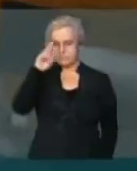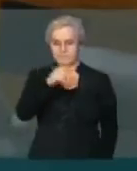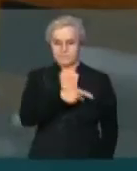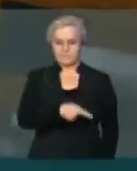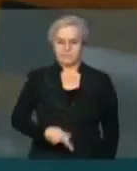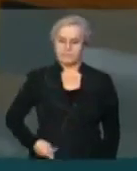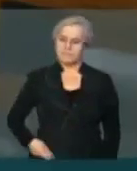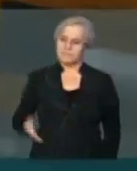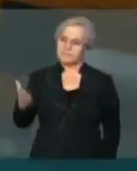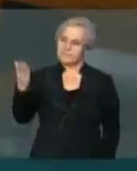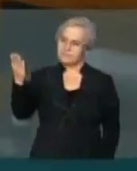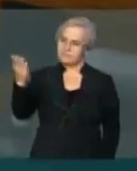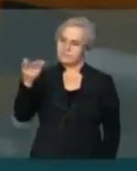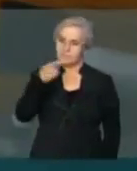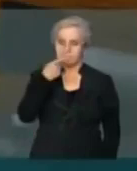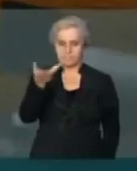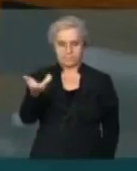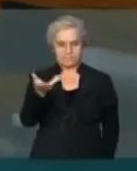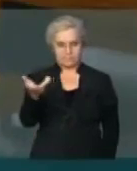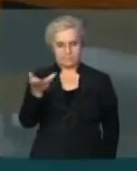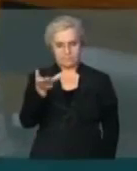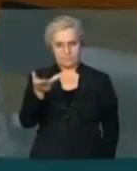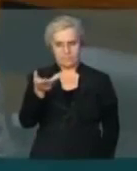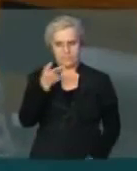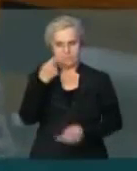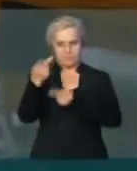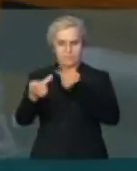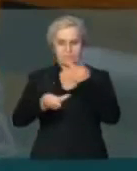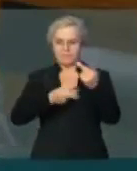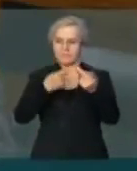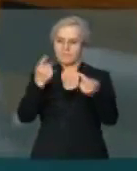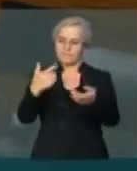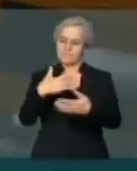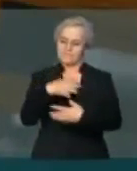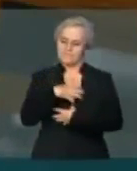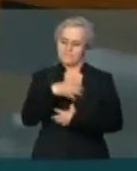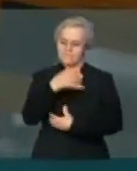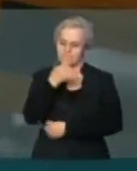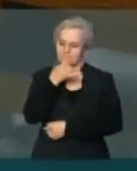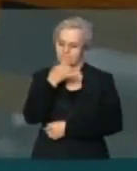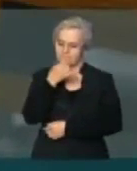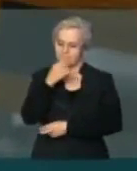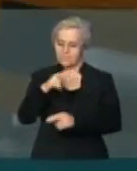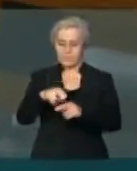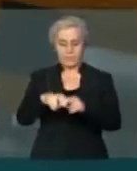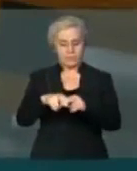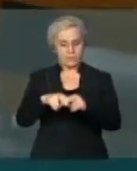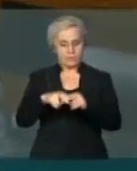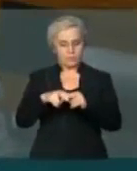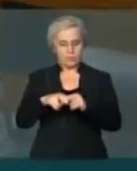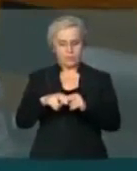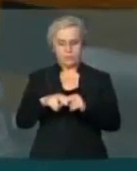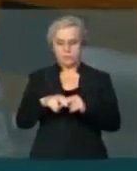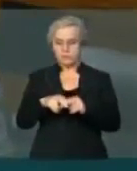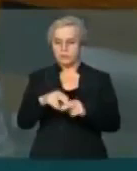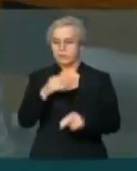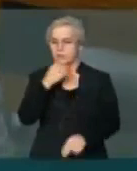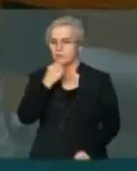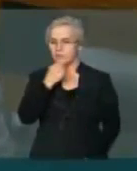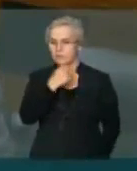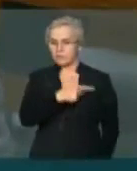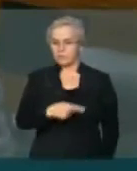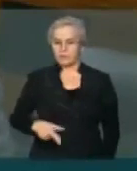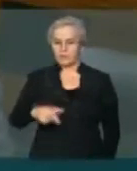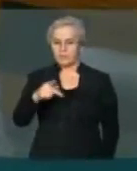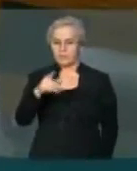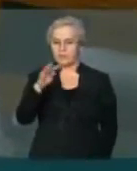quero registrar nessa tribuna o meu profundo pesar pelo falecimento do presidente do PTB